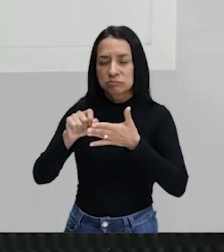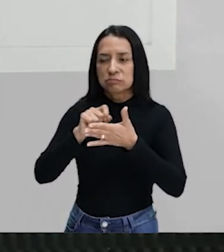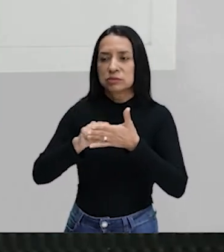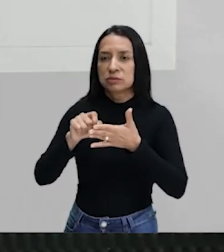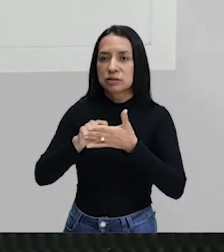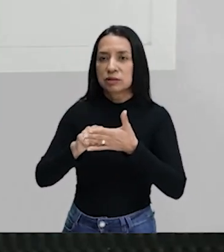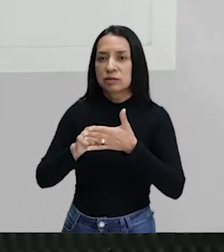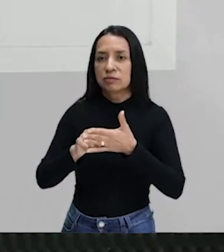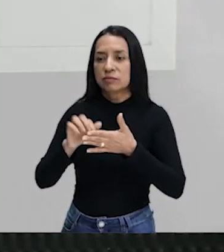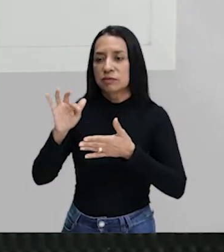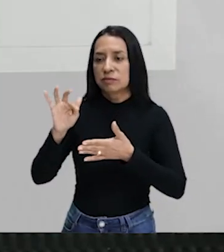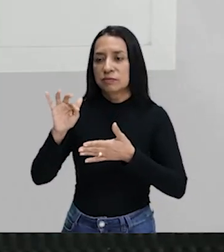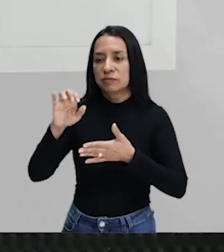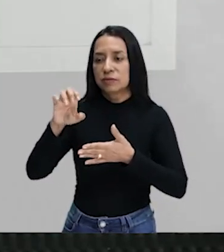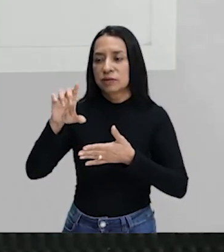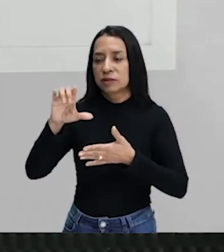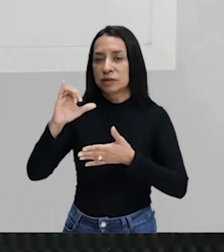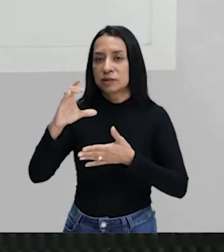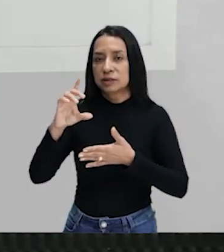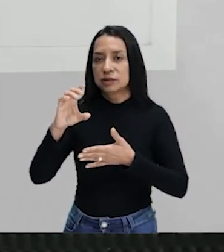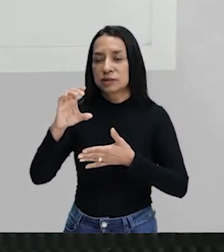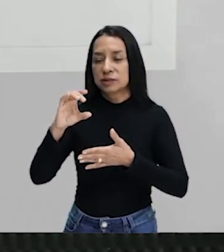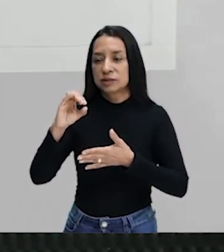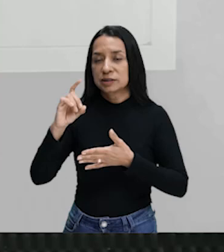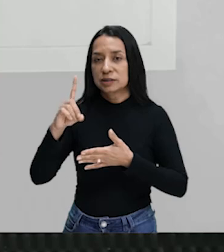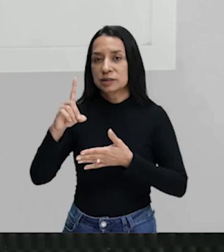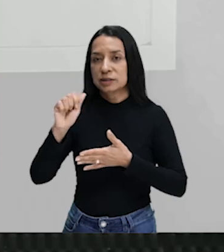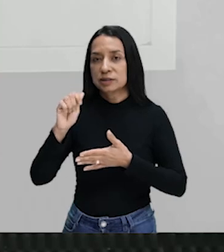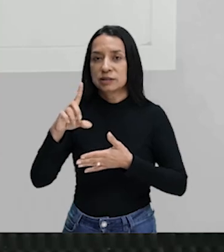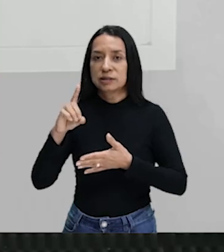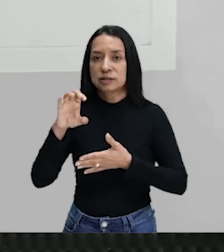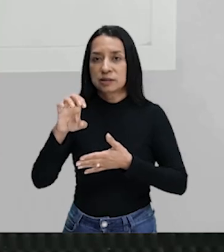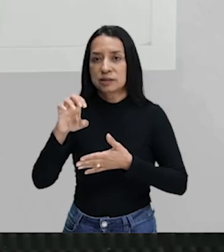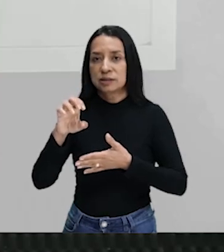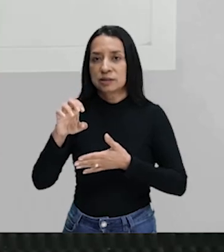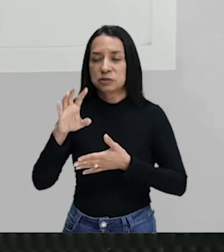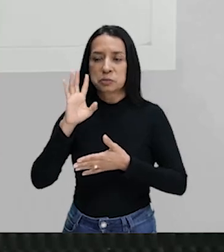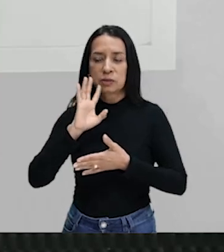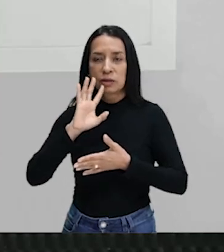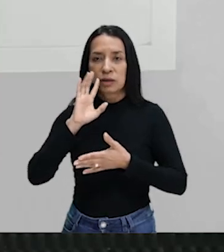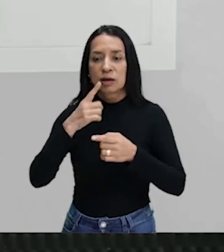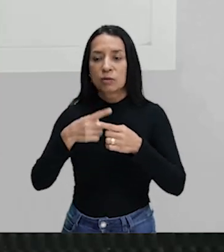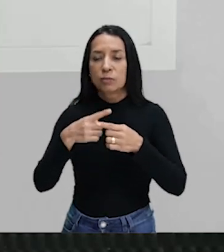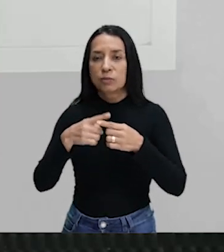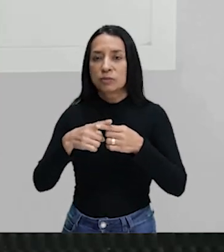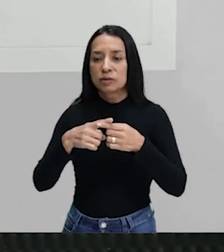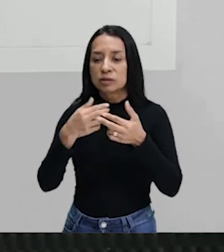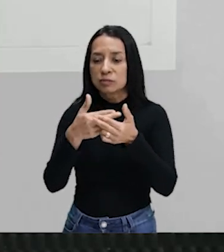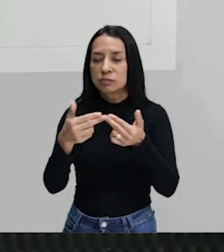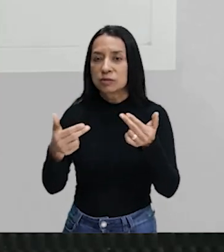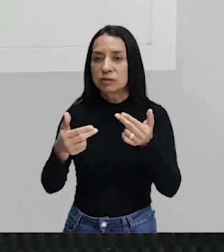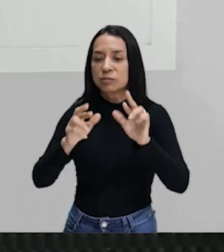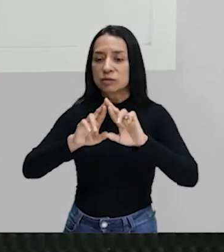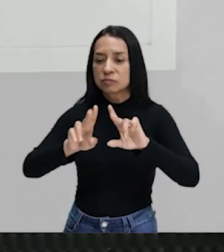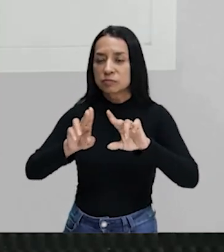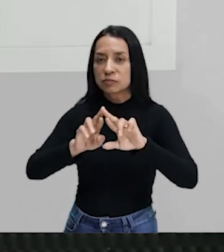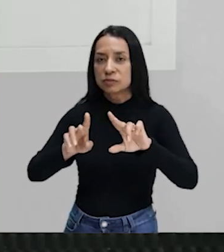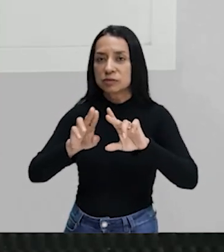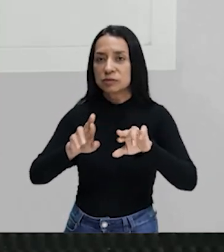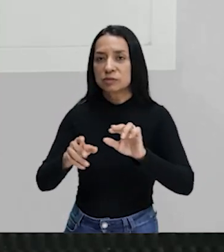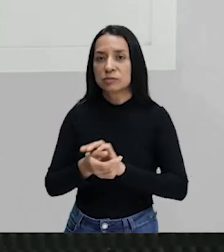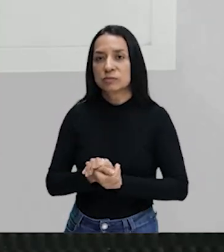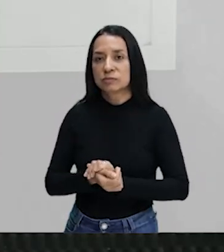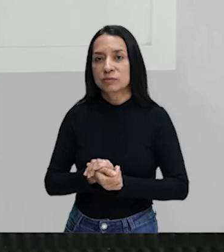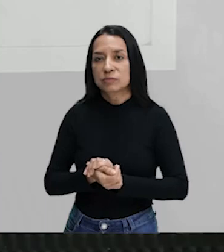porque tem este elemento diferenciador, que é ter a palavra cidade dentro dela,